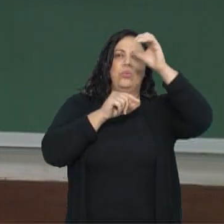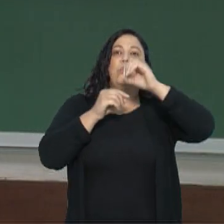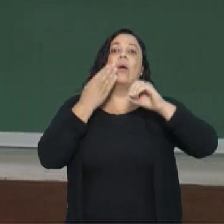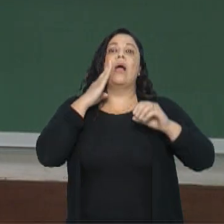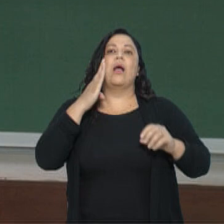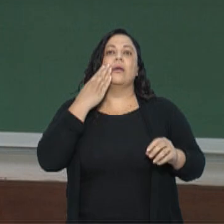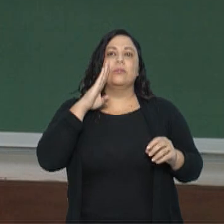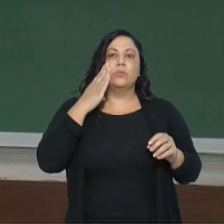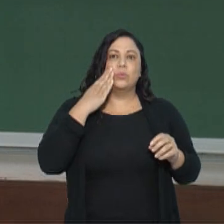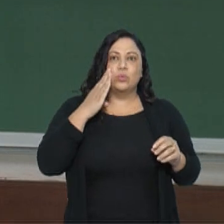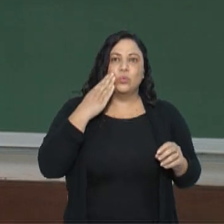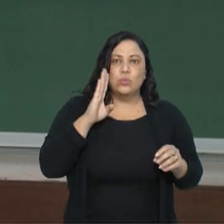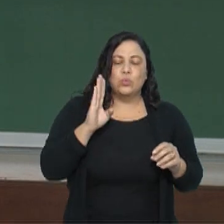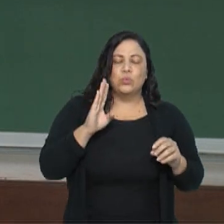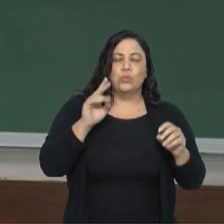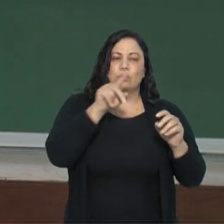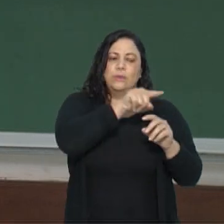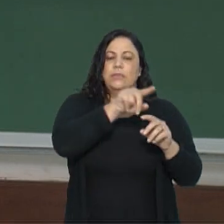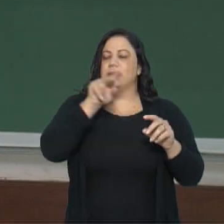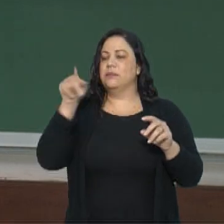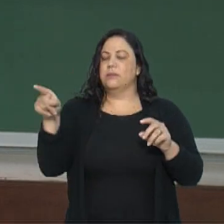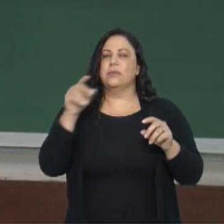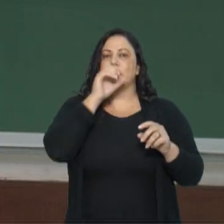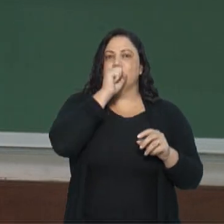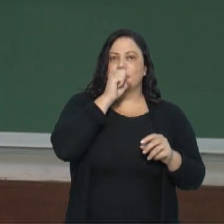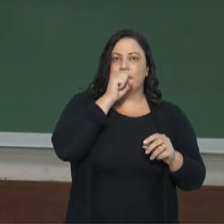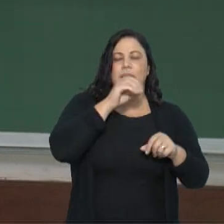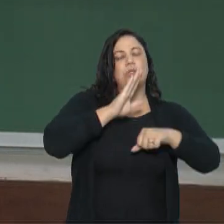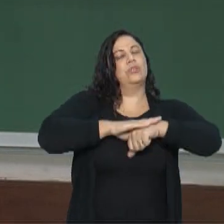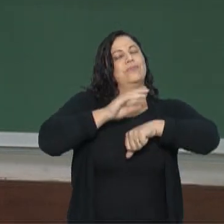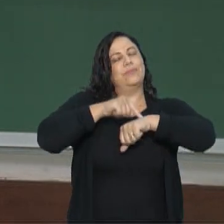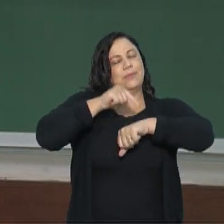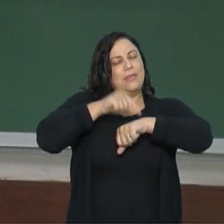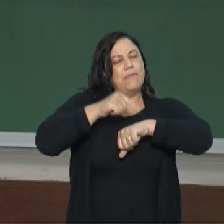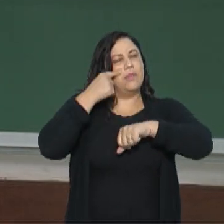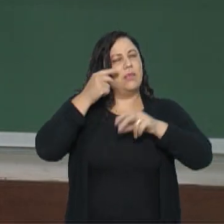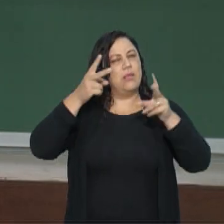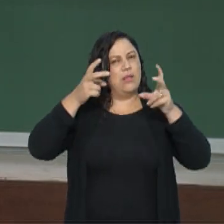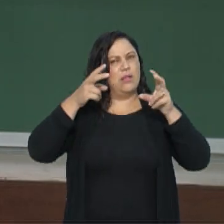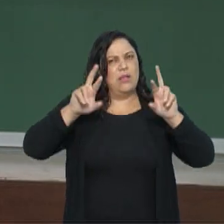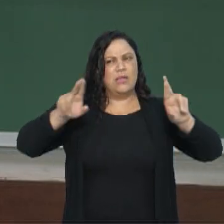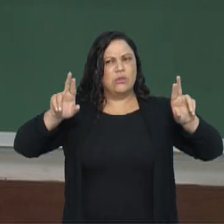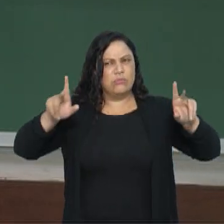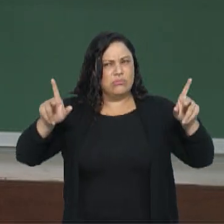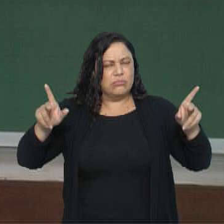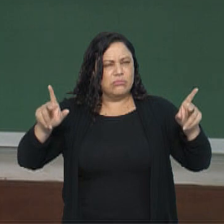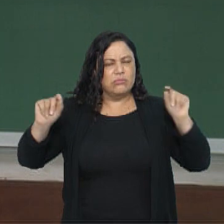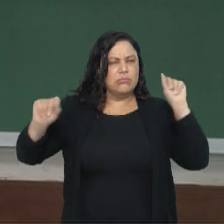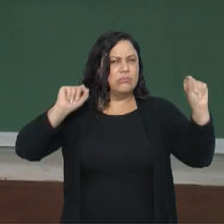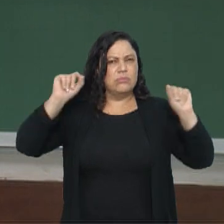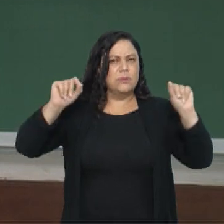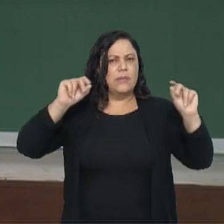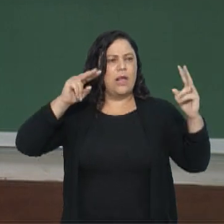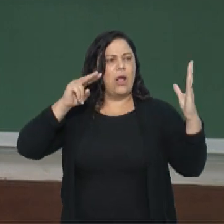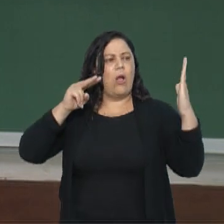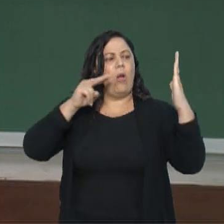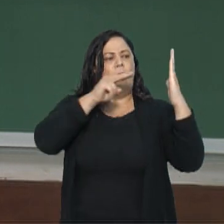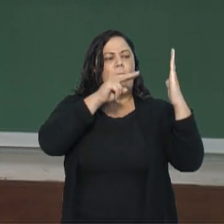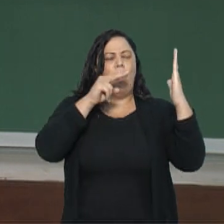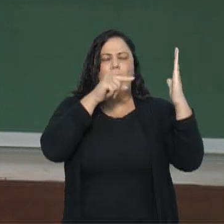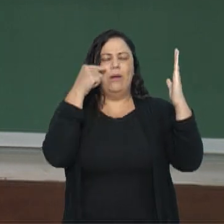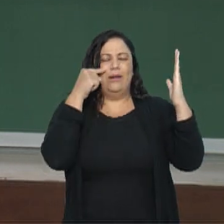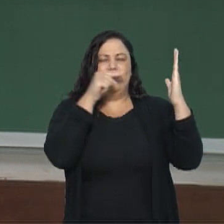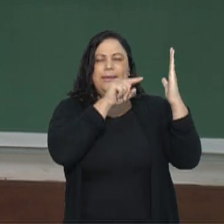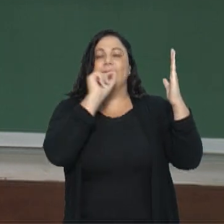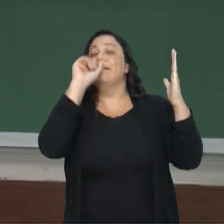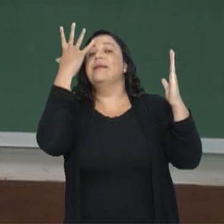e 2 círculos laranja. Vou dar um tempinho para vocês, fiquem olhando fixamente a tela. Quero ver o que